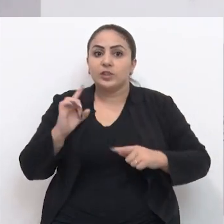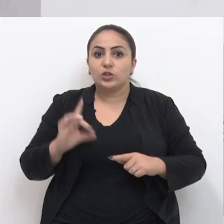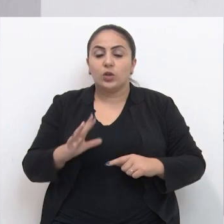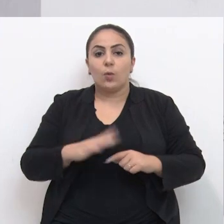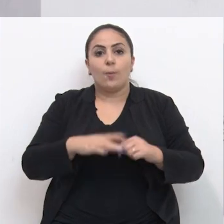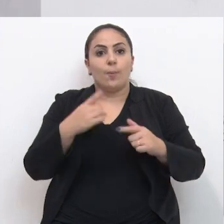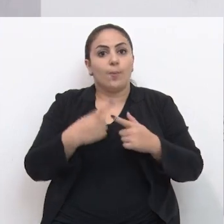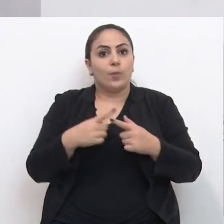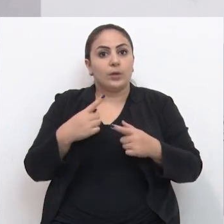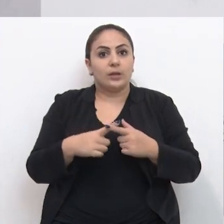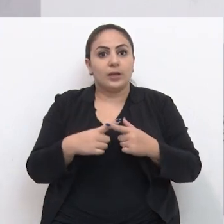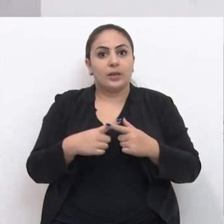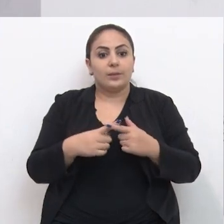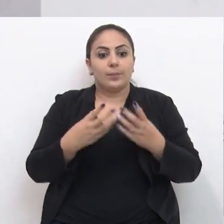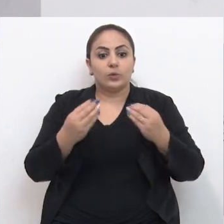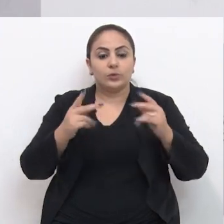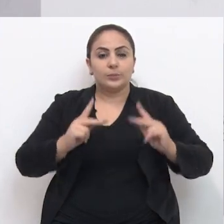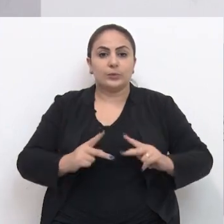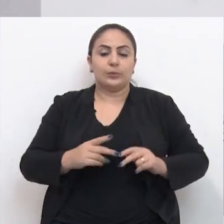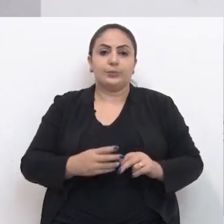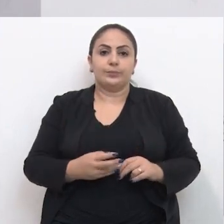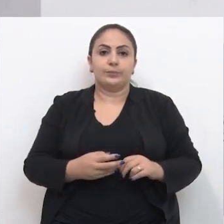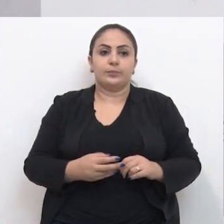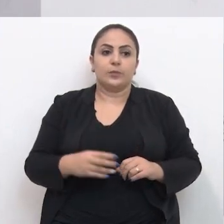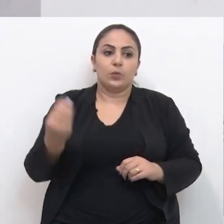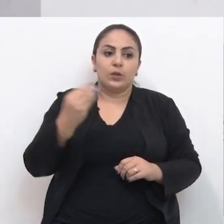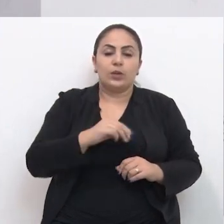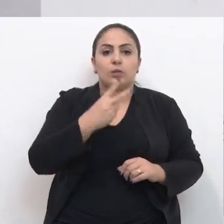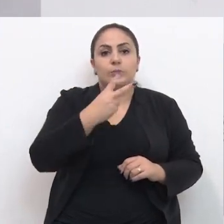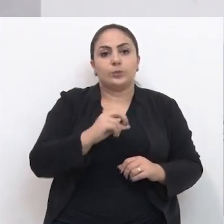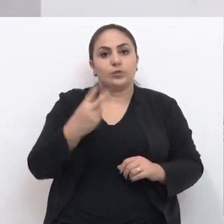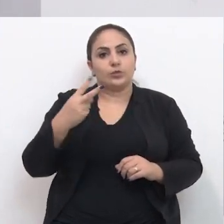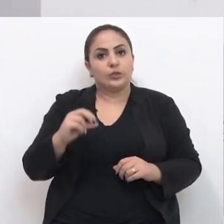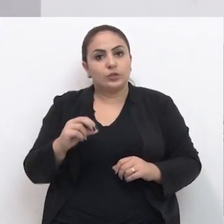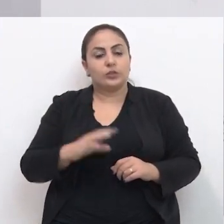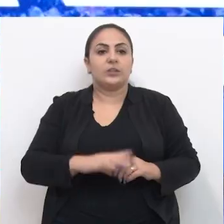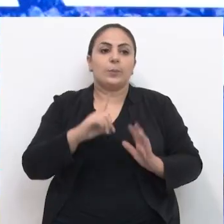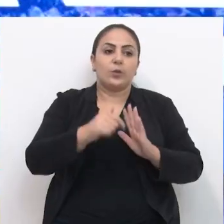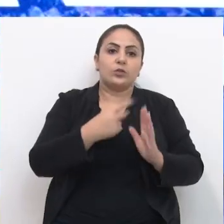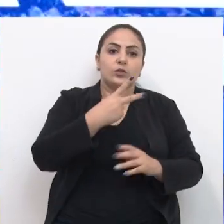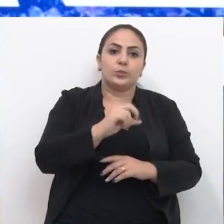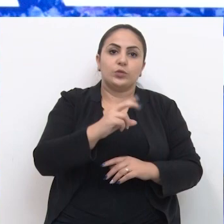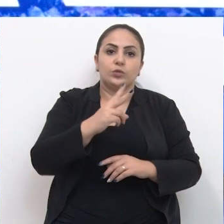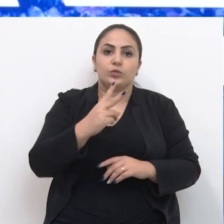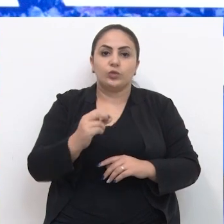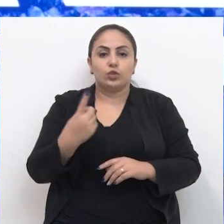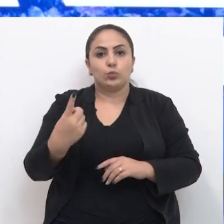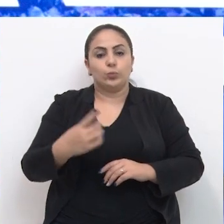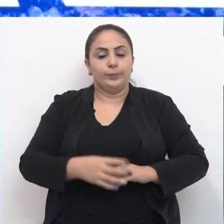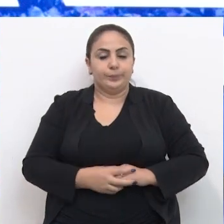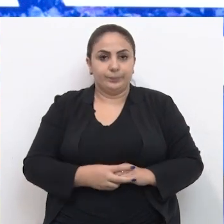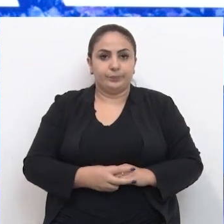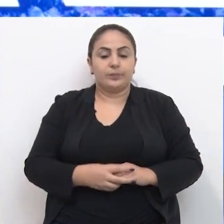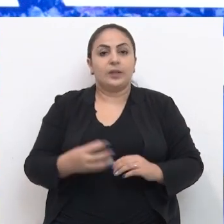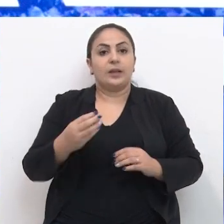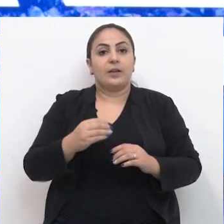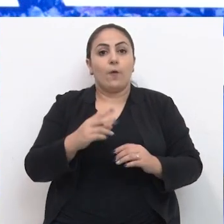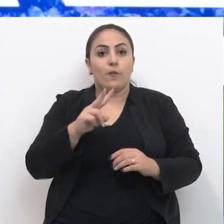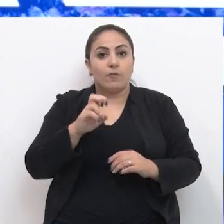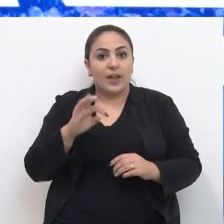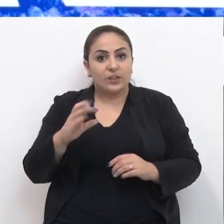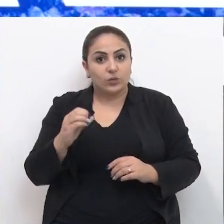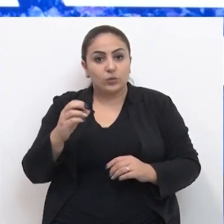porque iam calejar demais as pessoas. Então eles botaram 2020 e 2021. Derrubado o veto do Poder Executivo,